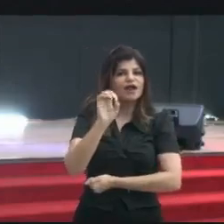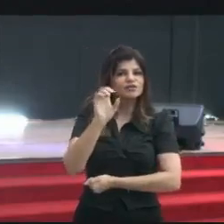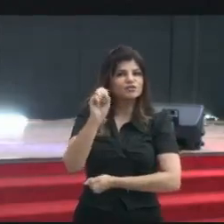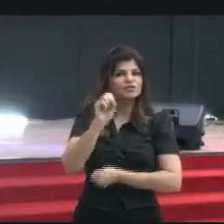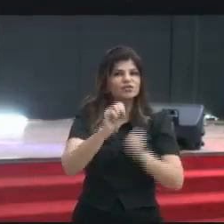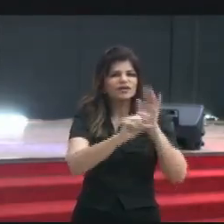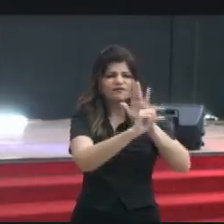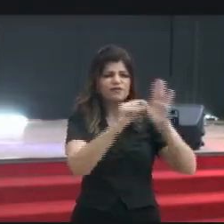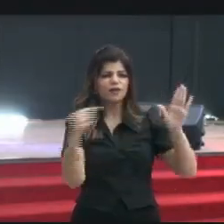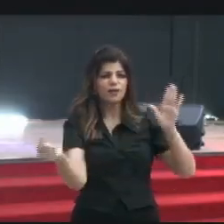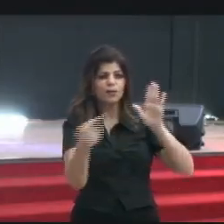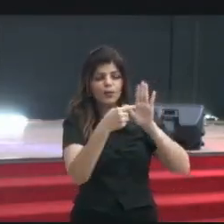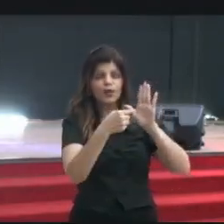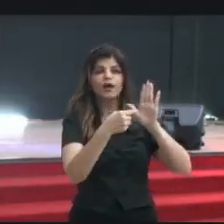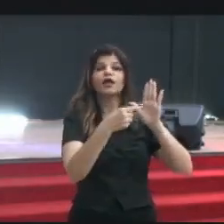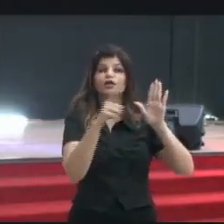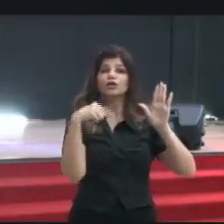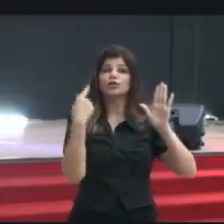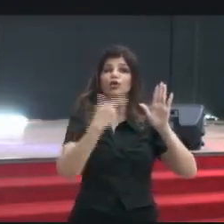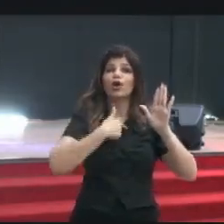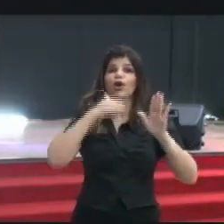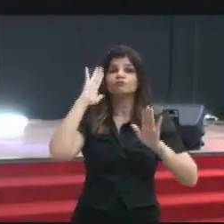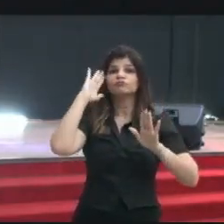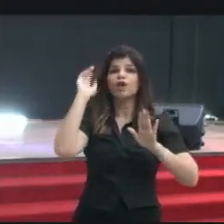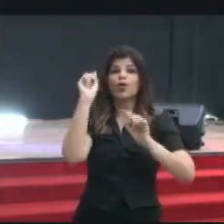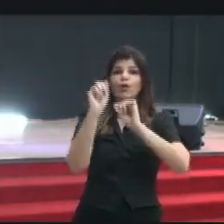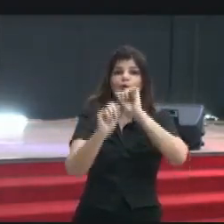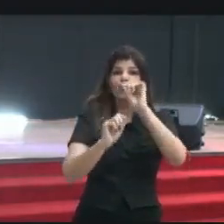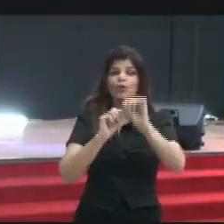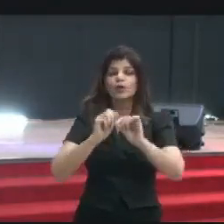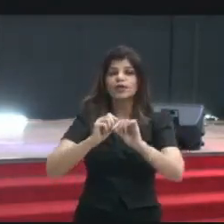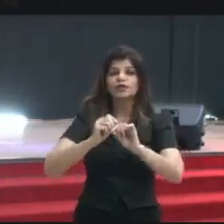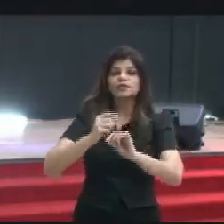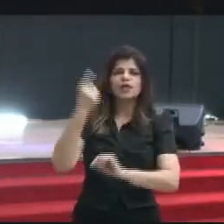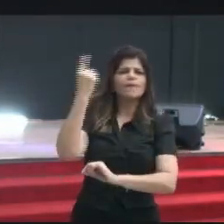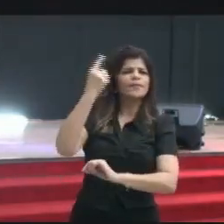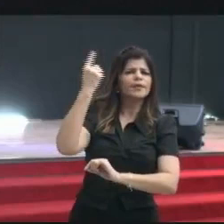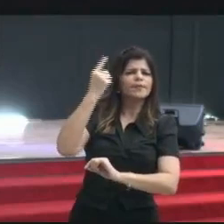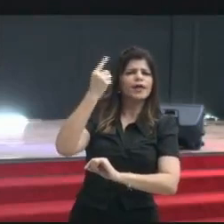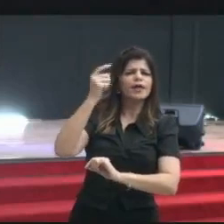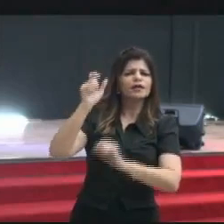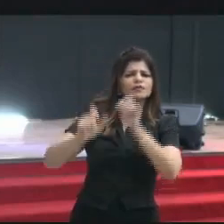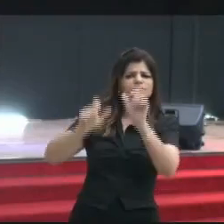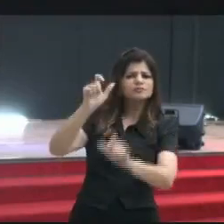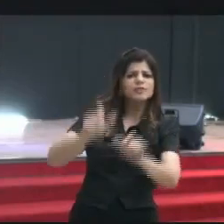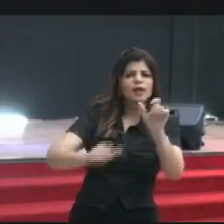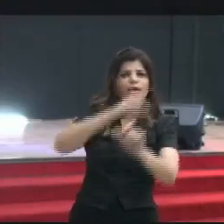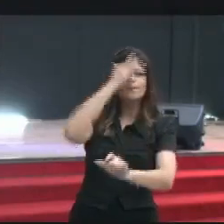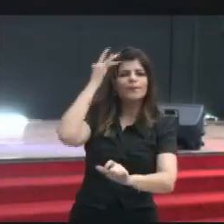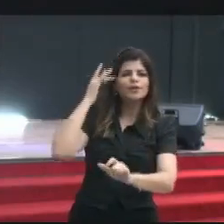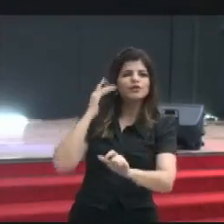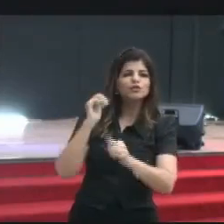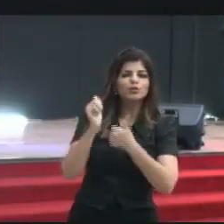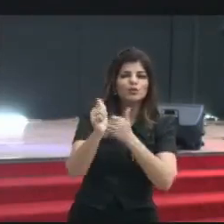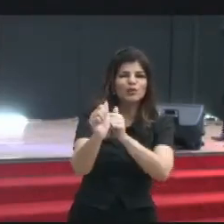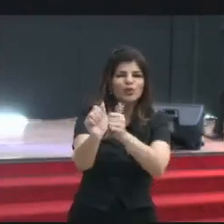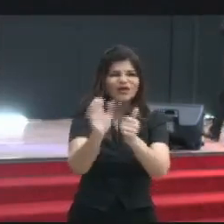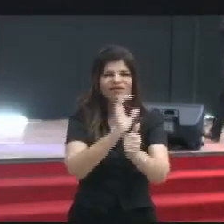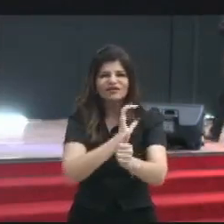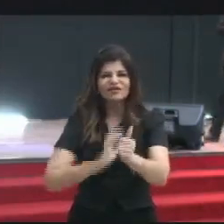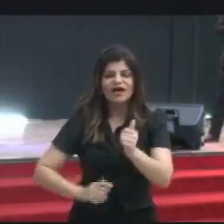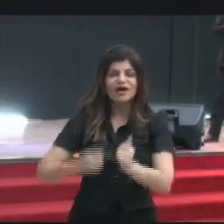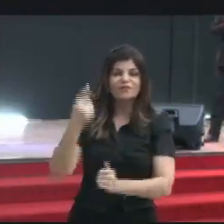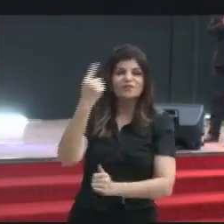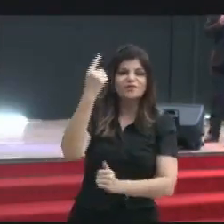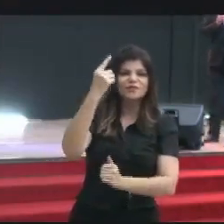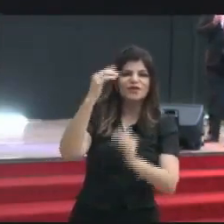versículo, nós entendemos que os primeiros cristãos, a primeira igreja,